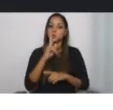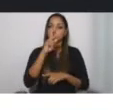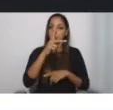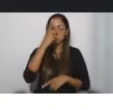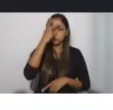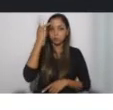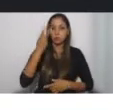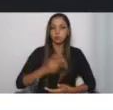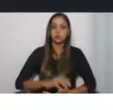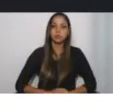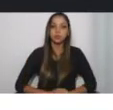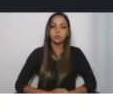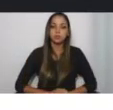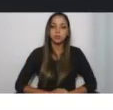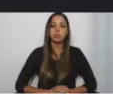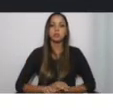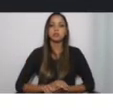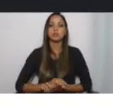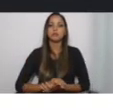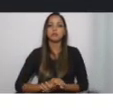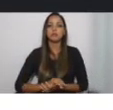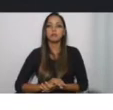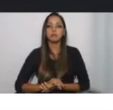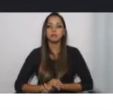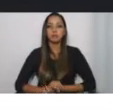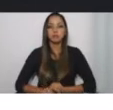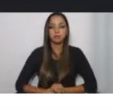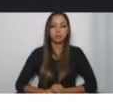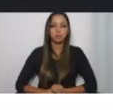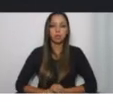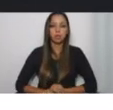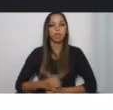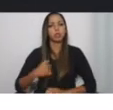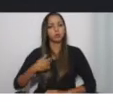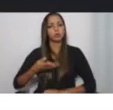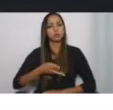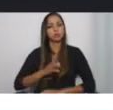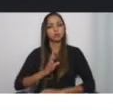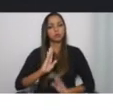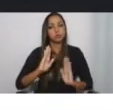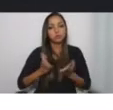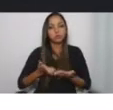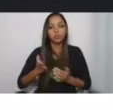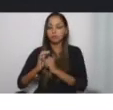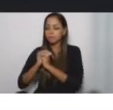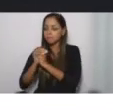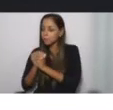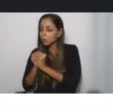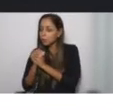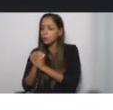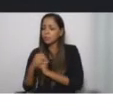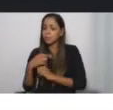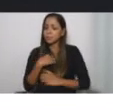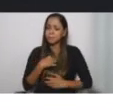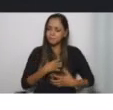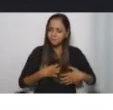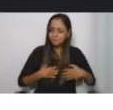Tribuna, quantas vezes eu não cheguei num culto, eu não cheguei ali no momento de oração, eu estava mal emocionalmente, eu